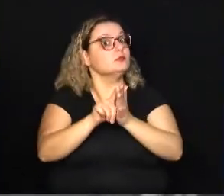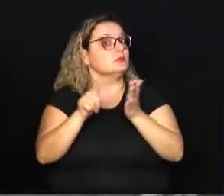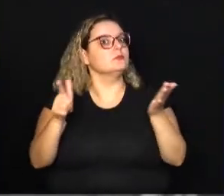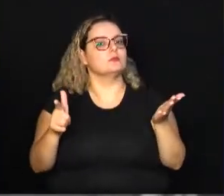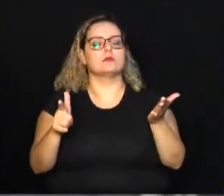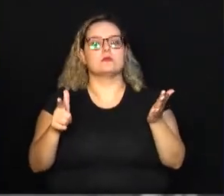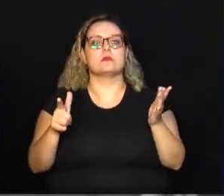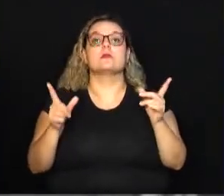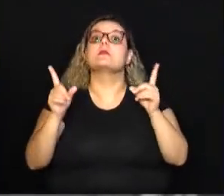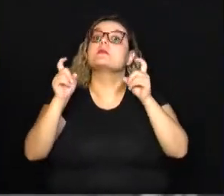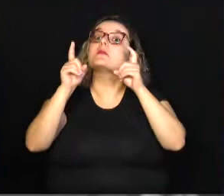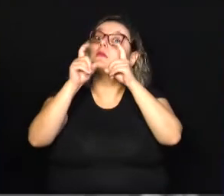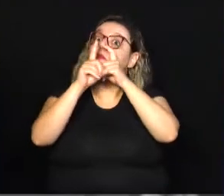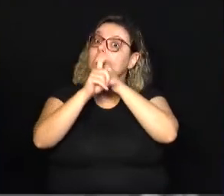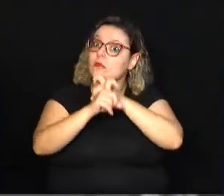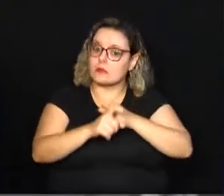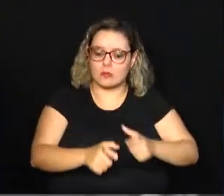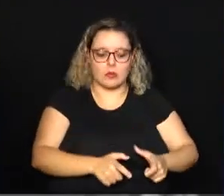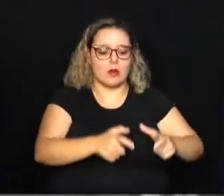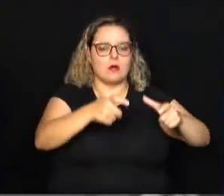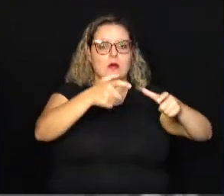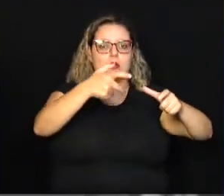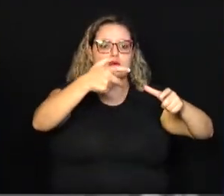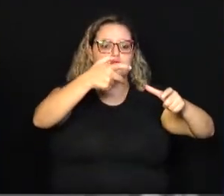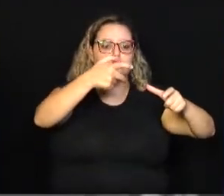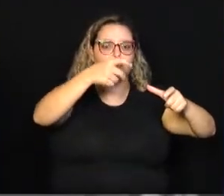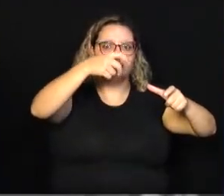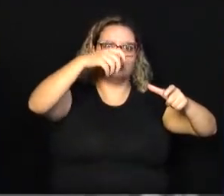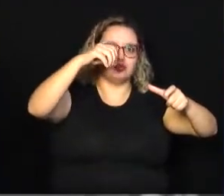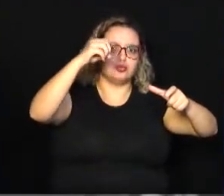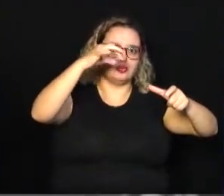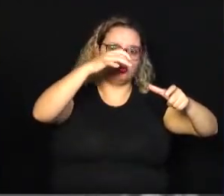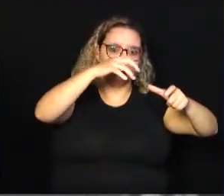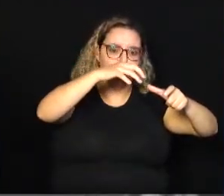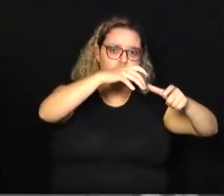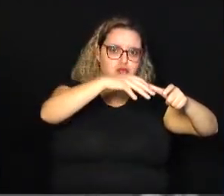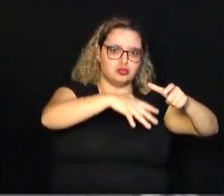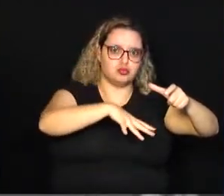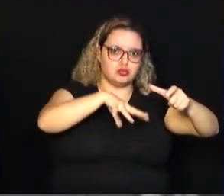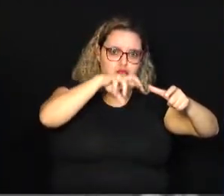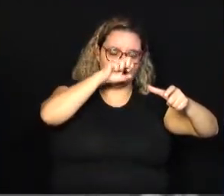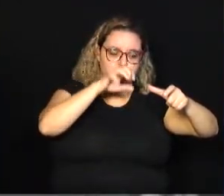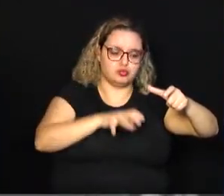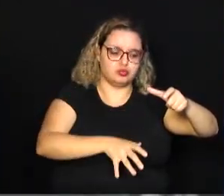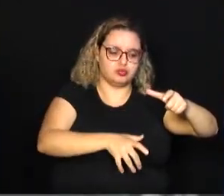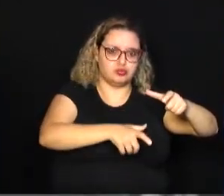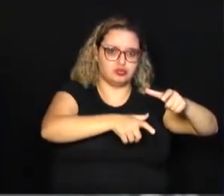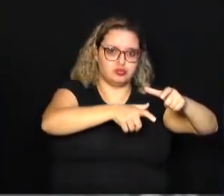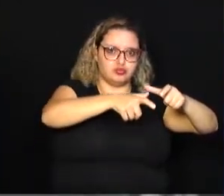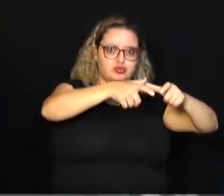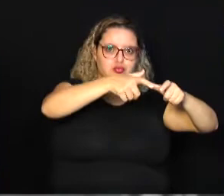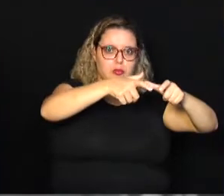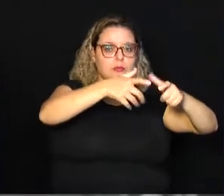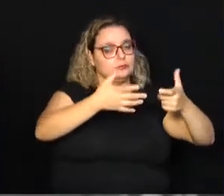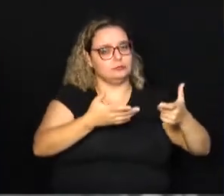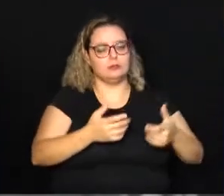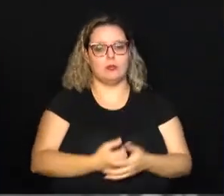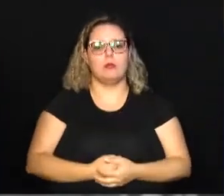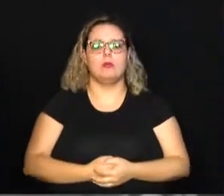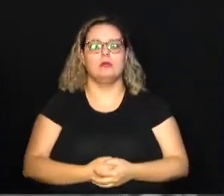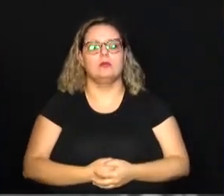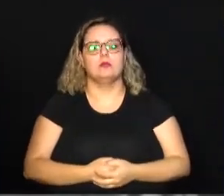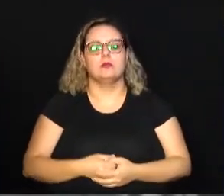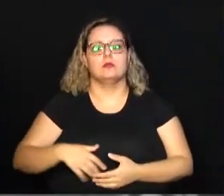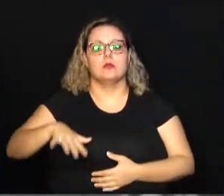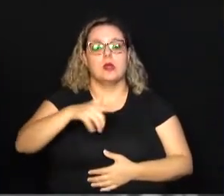a situação de encher cilindro de oxigênio hoje em dia no Brasil. Deixar bem claro, a rede Mário Gatti possui